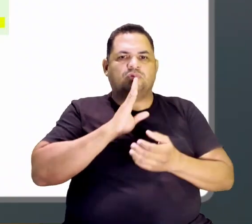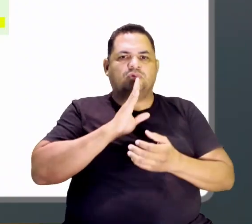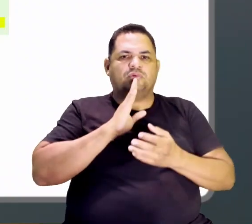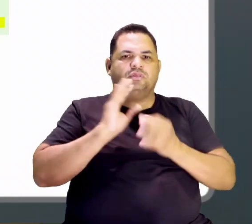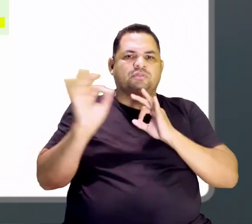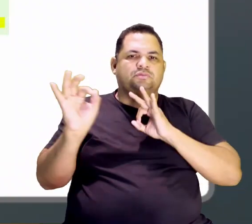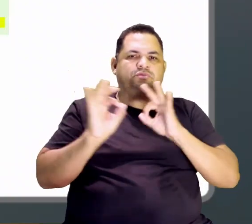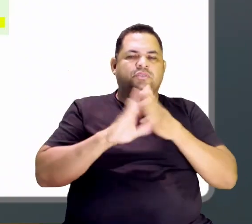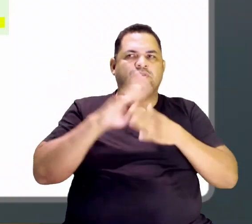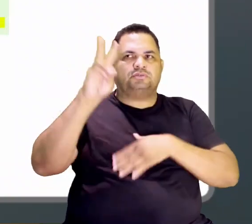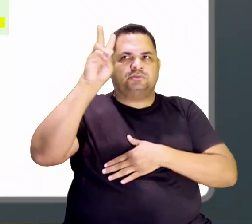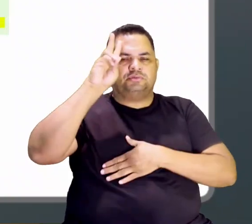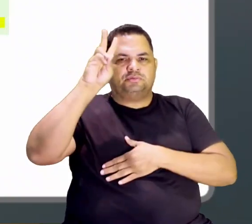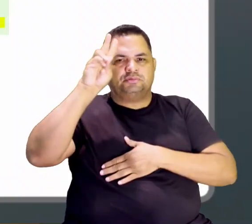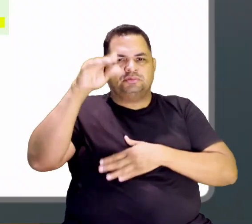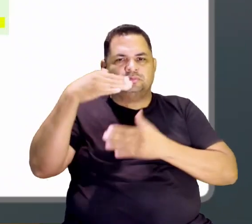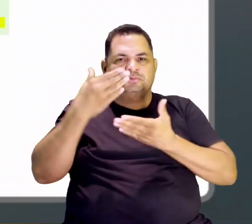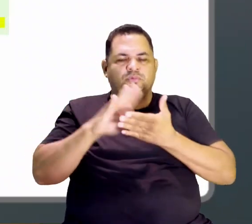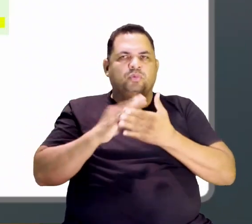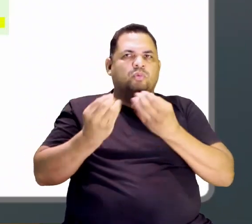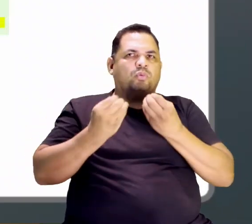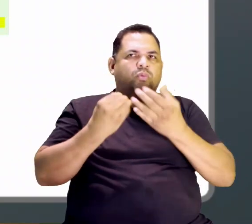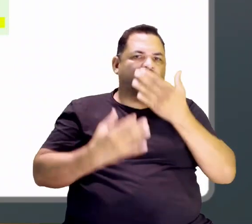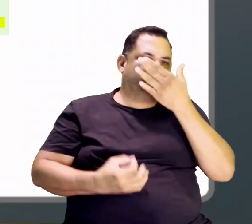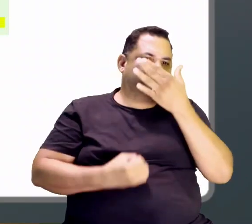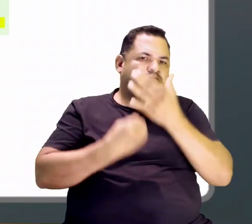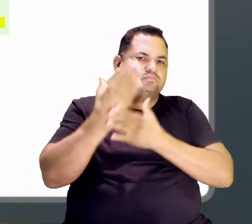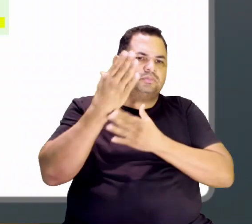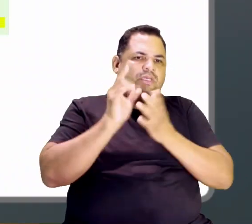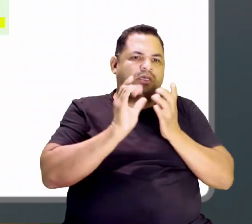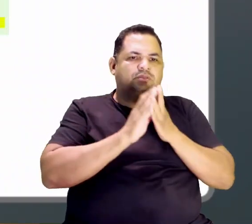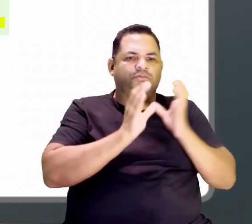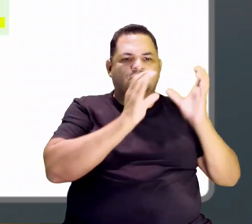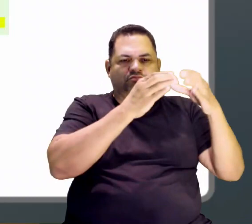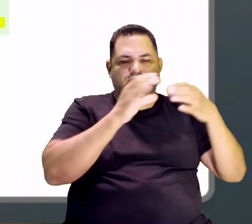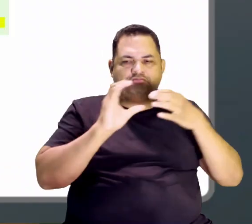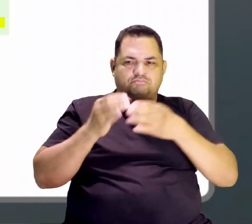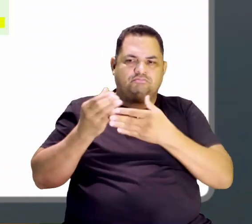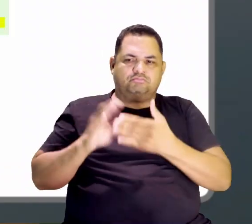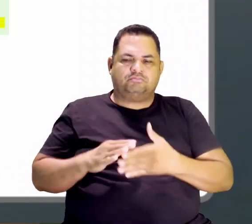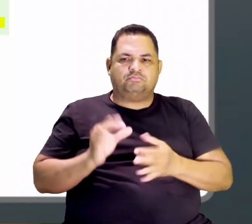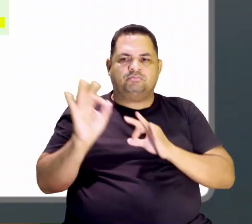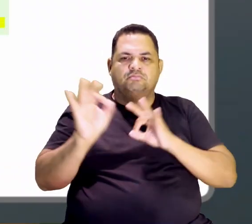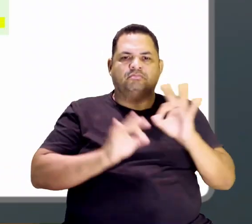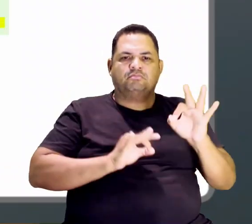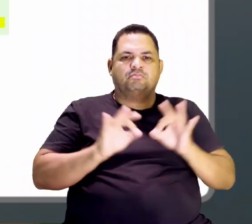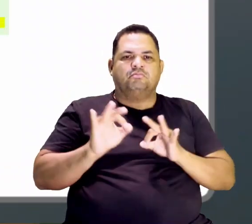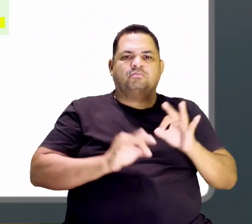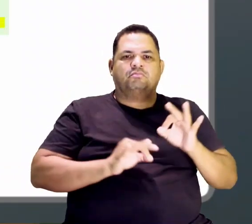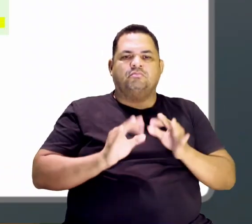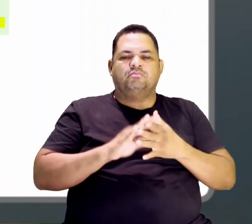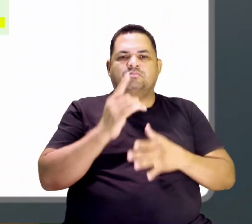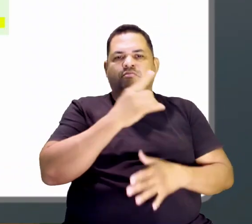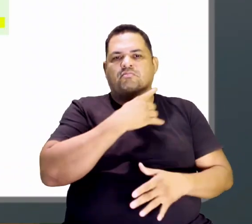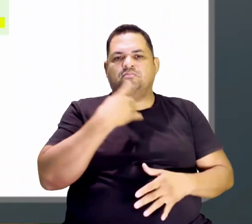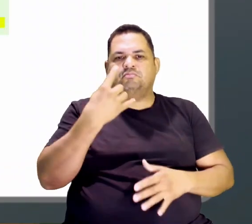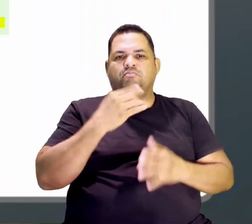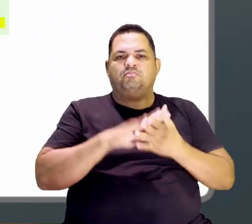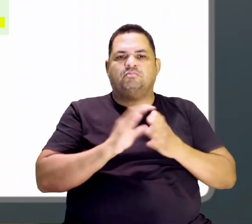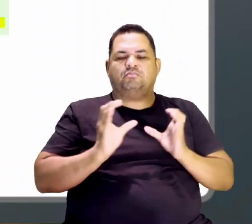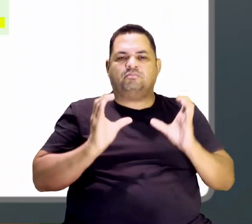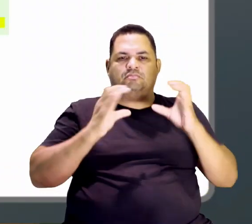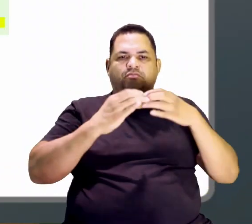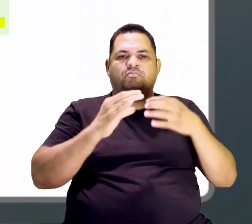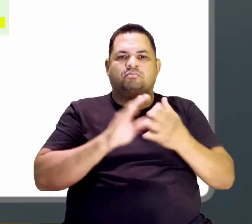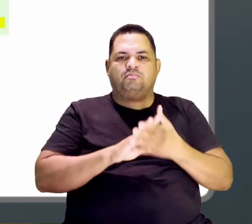história, conhece um pouquinho de onde surgiu cada uma dessas organizações que nós chamamos de tribo, certo?